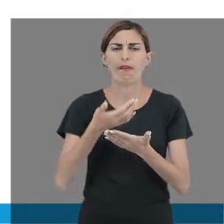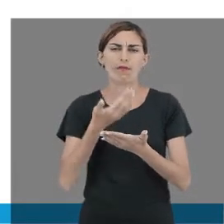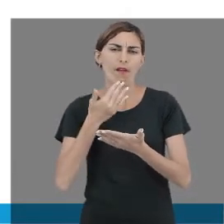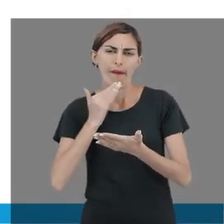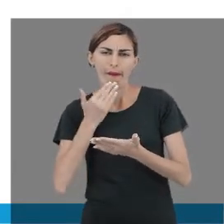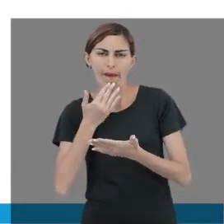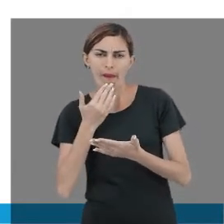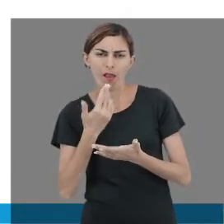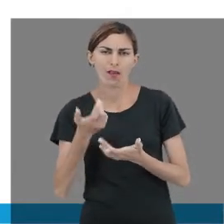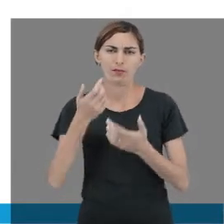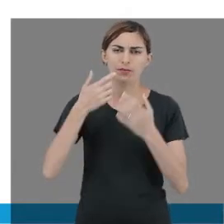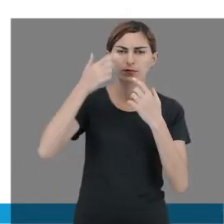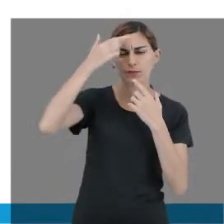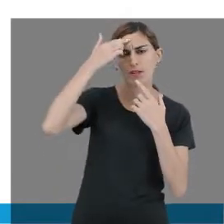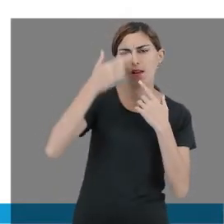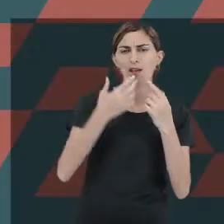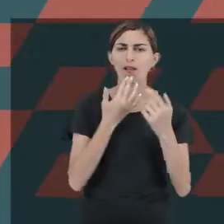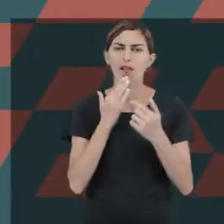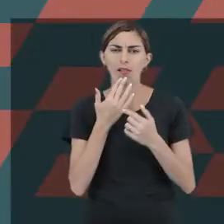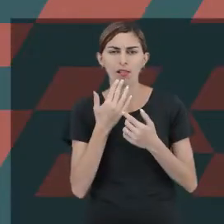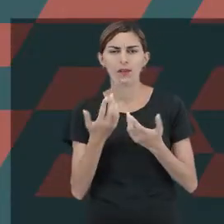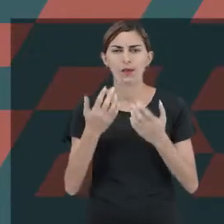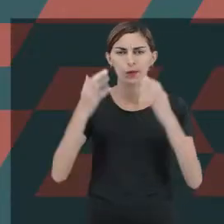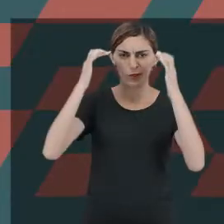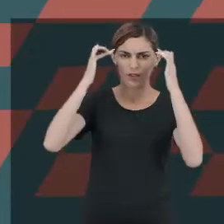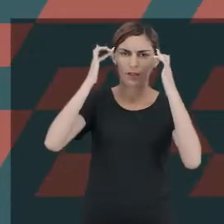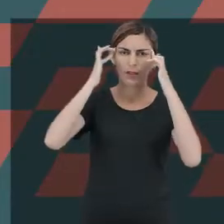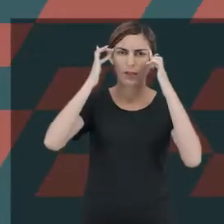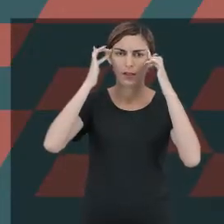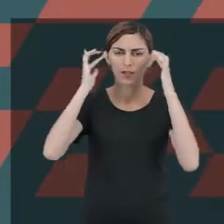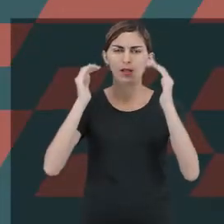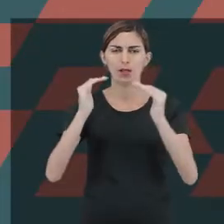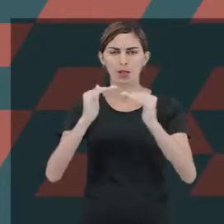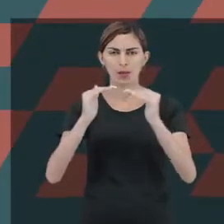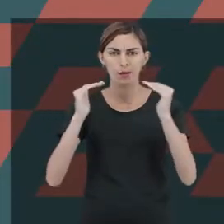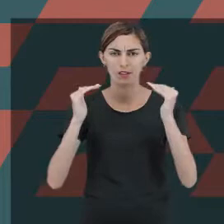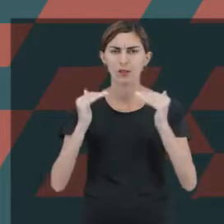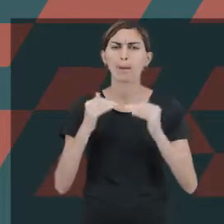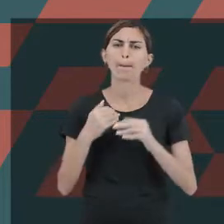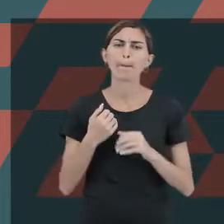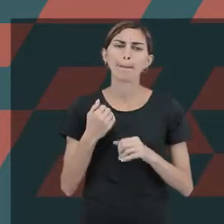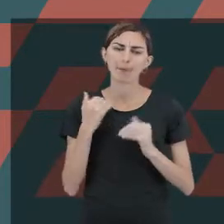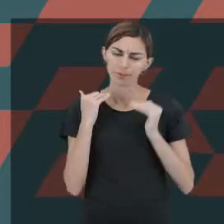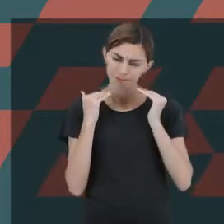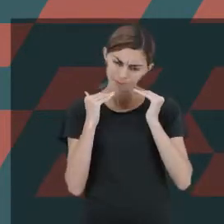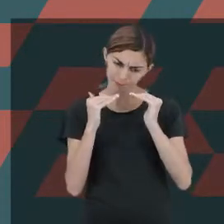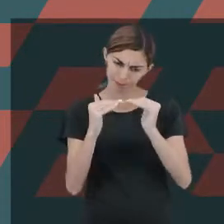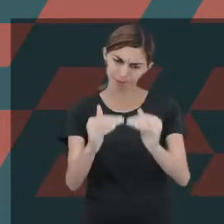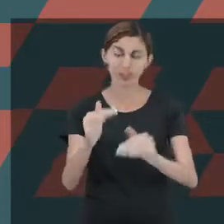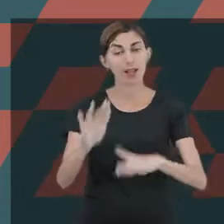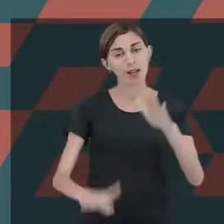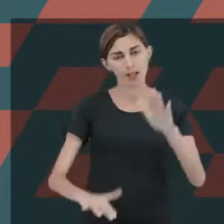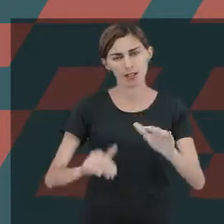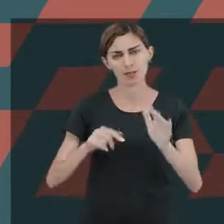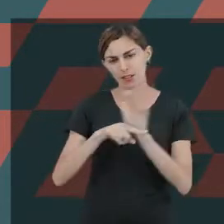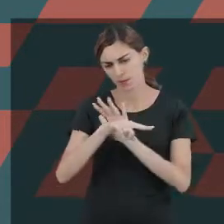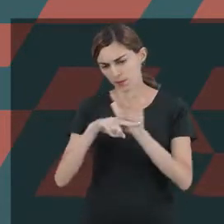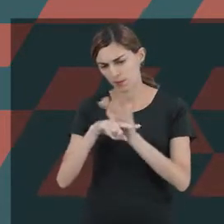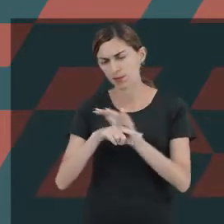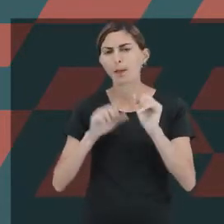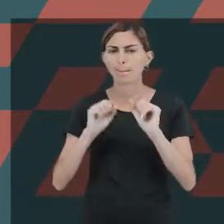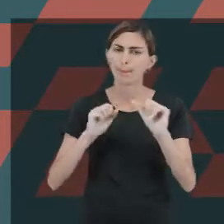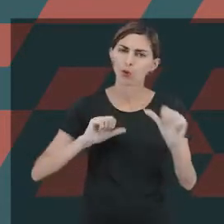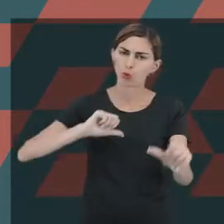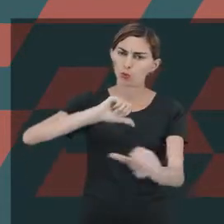postura normal. Então, o quadro de paralisia cerebral, do ponto de vista cerebral, ele é fixo, mas o déficit, o resultante do déficit, ele pode modificar ao